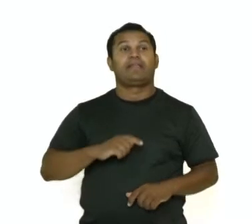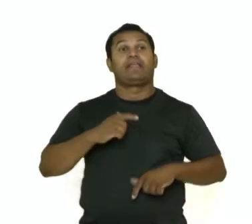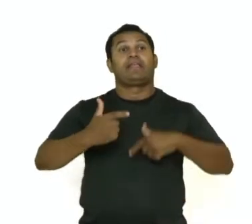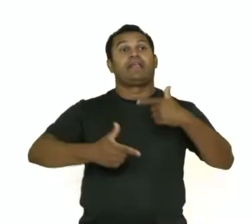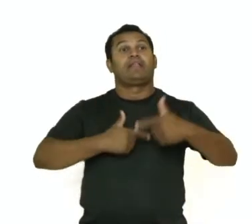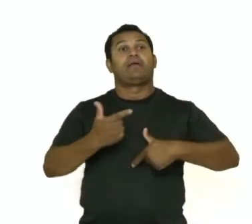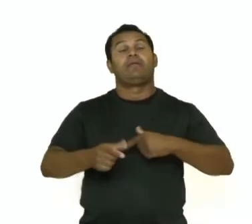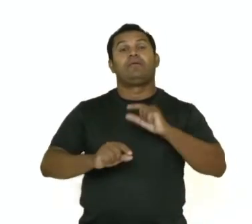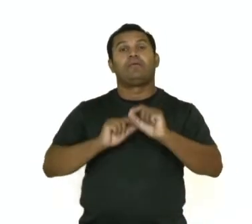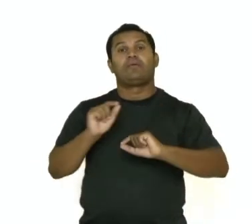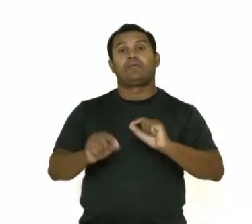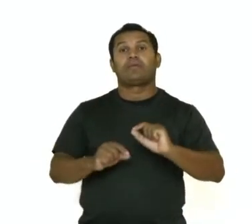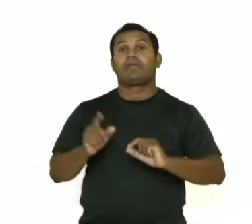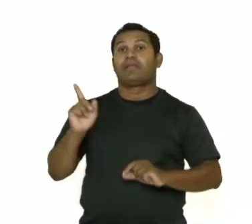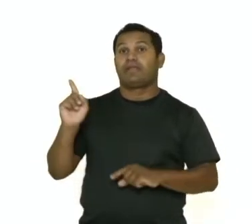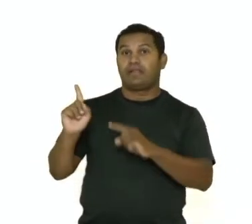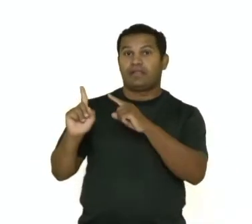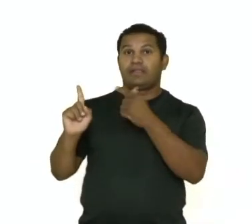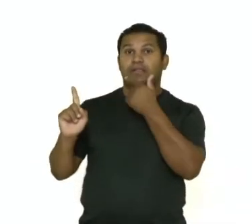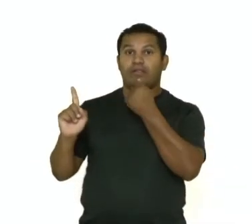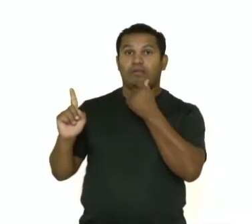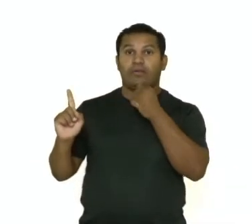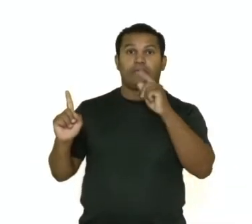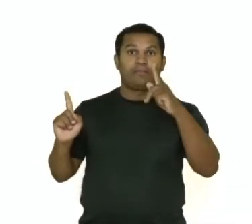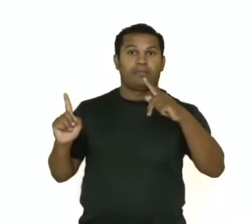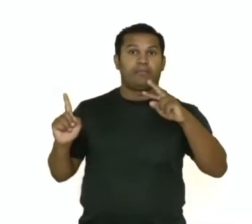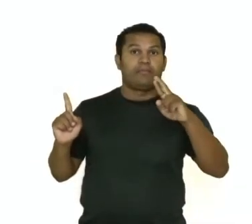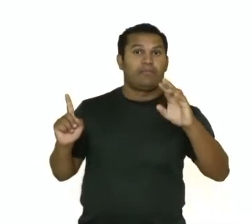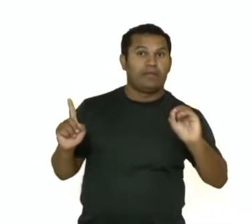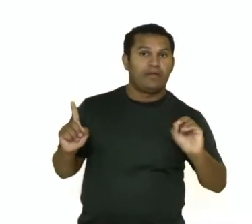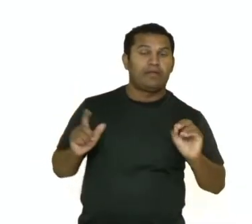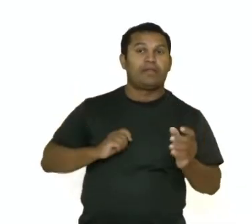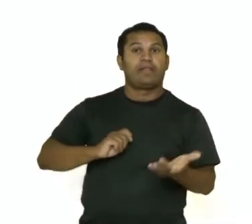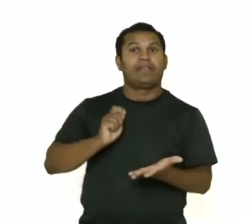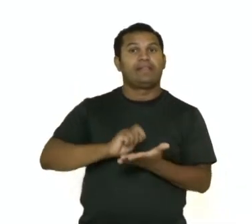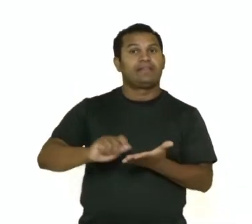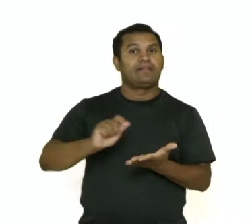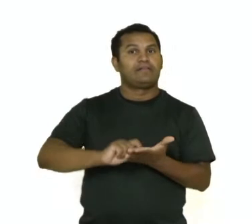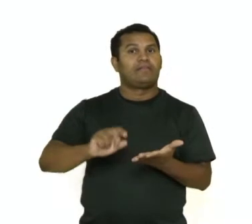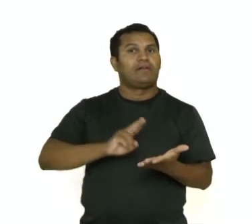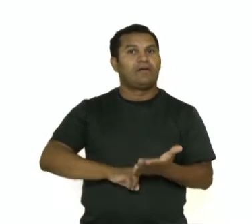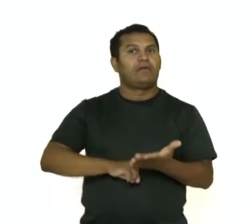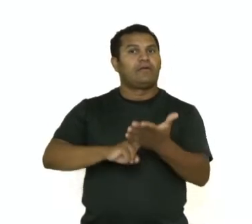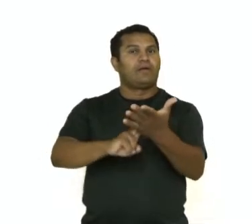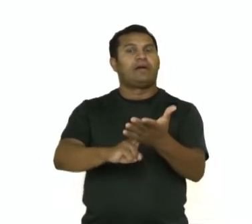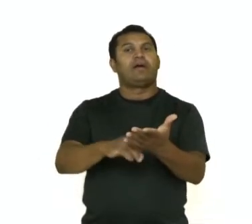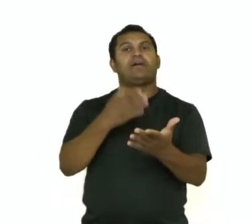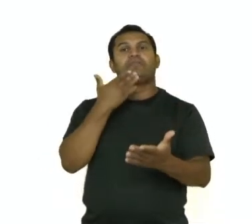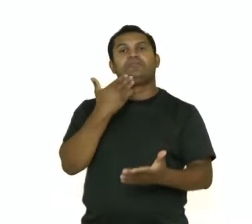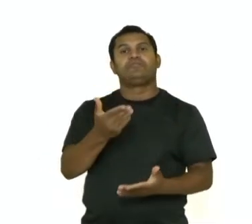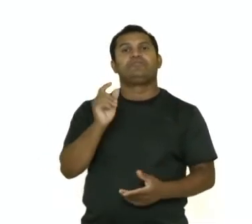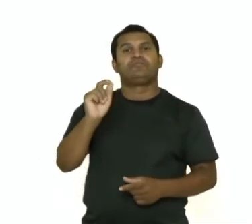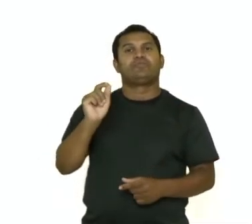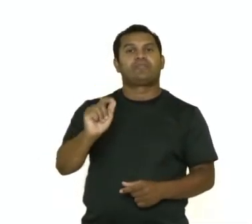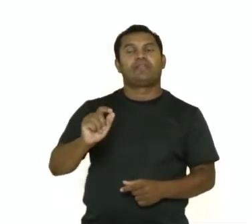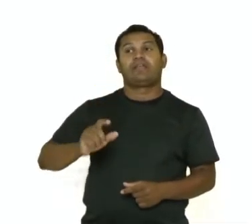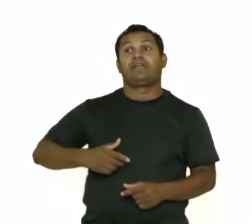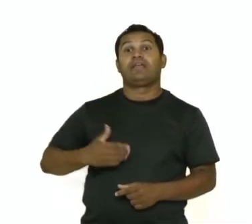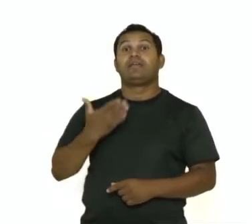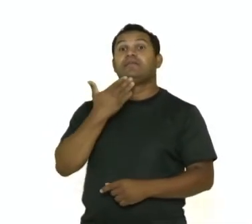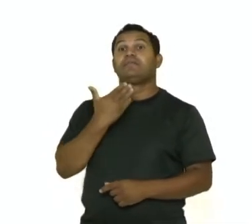Pero Vaz de Caminha, produzir uma carta para o rei Dom Manuel, comunicando-lhe o grande